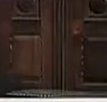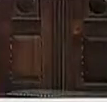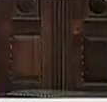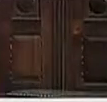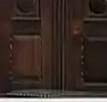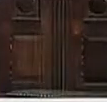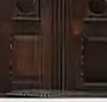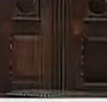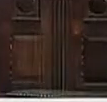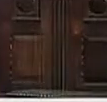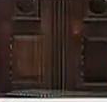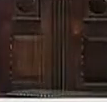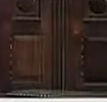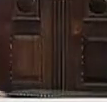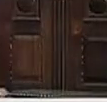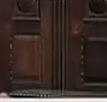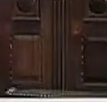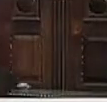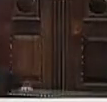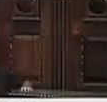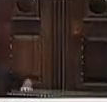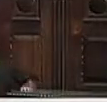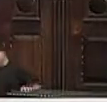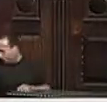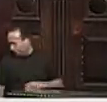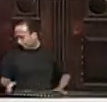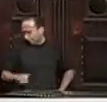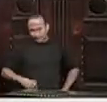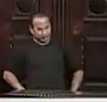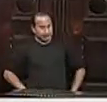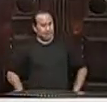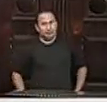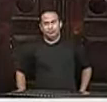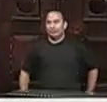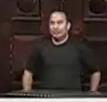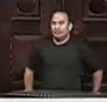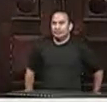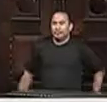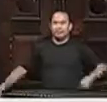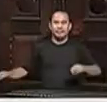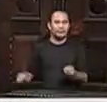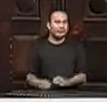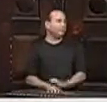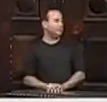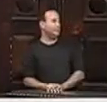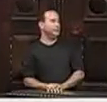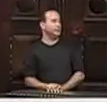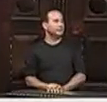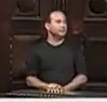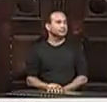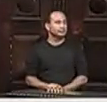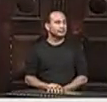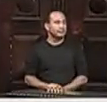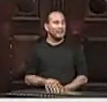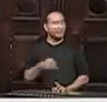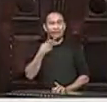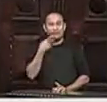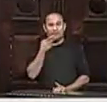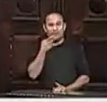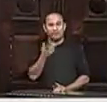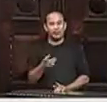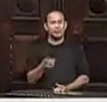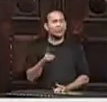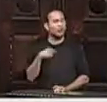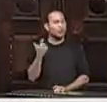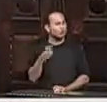1º de novembro, que é a quarta-feira que antecede o feriado de finados. e a sexta-feira será ponto facultativo. Então, nós